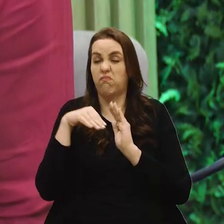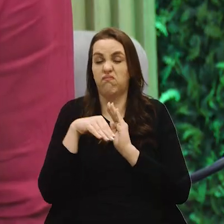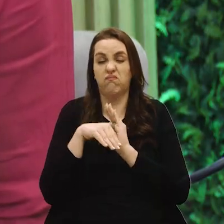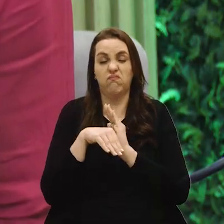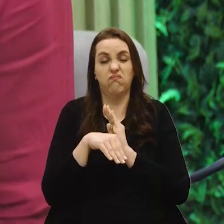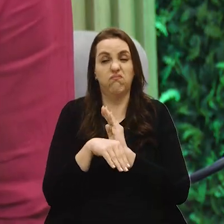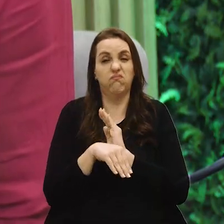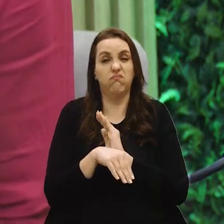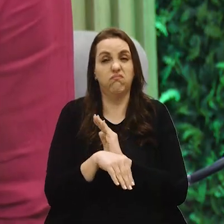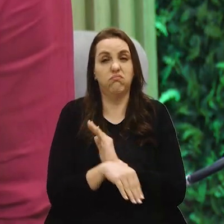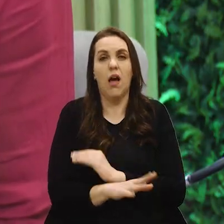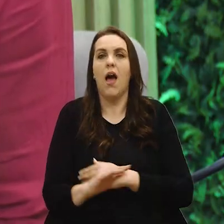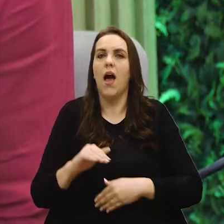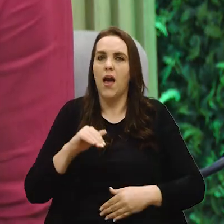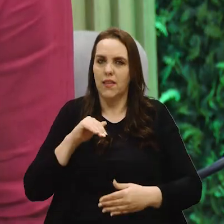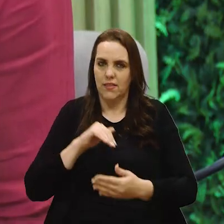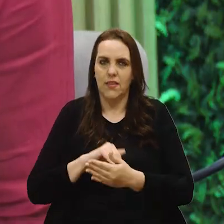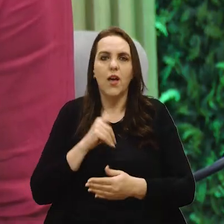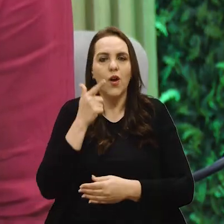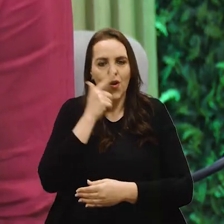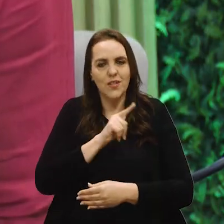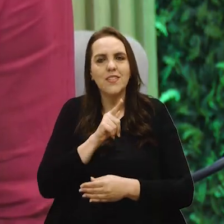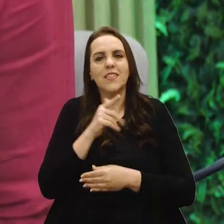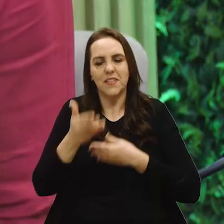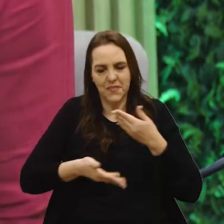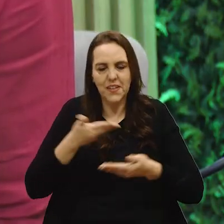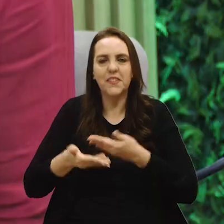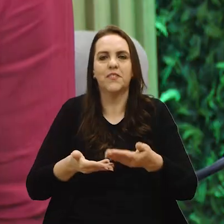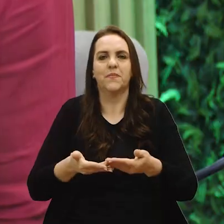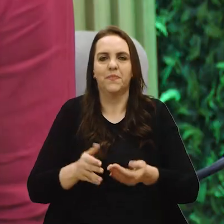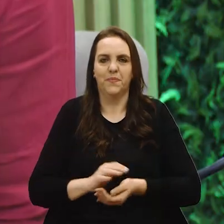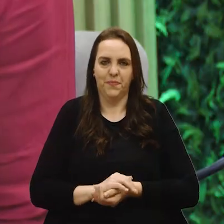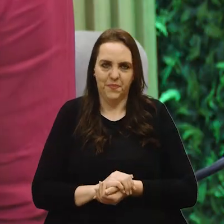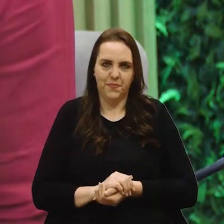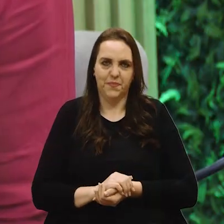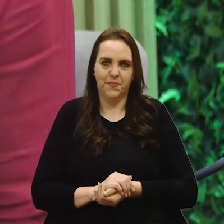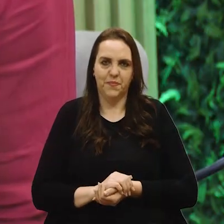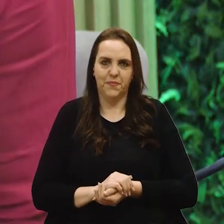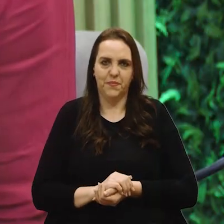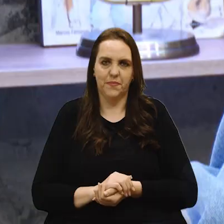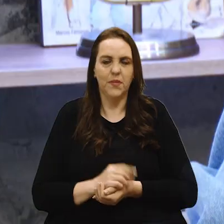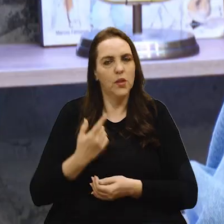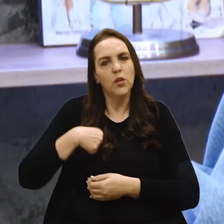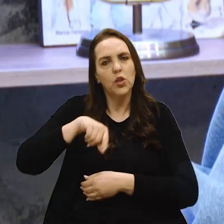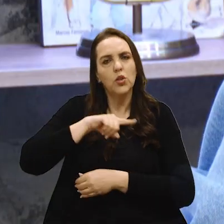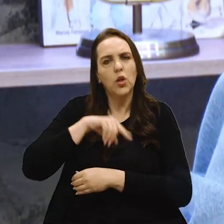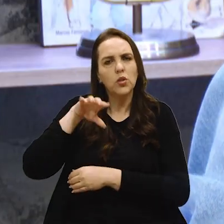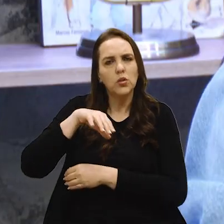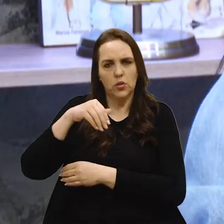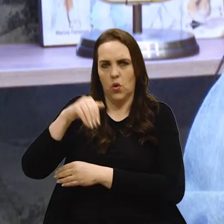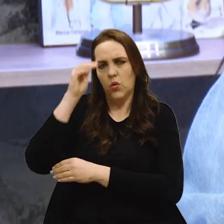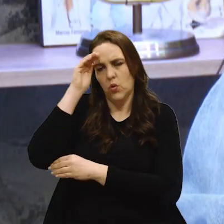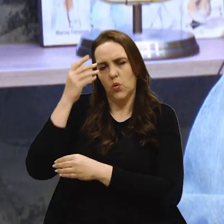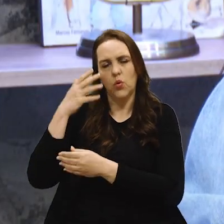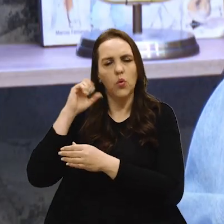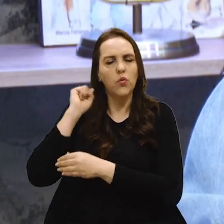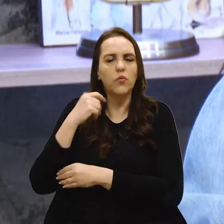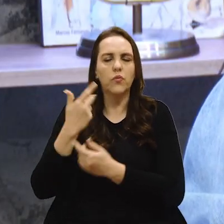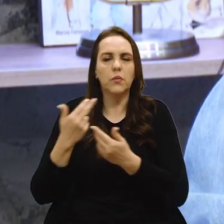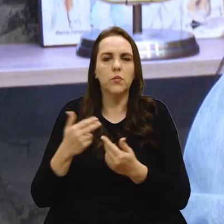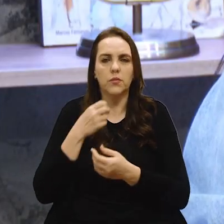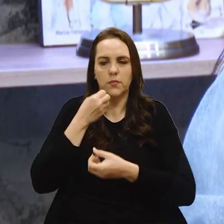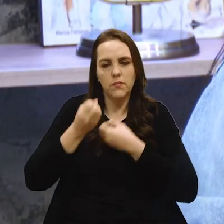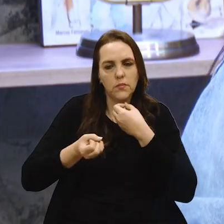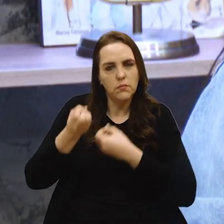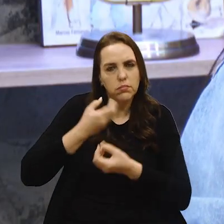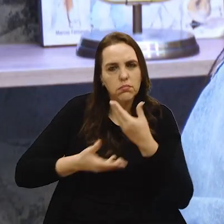se afundando mais até encontrar esse serviço. Sabe que a gente escuta alguns relatos de pessoas